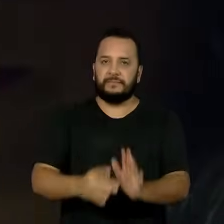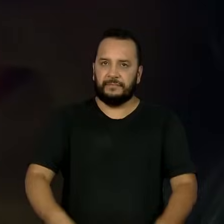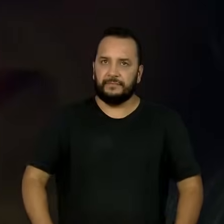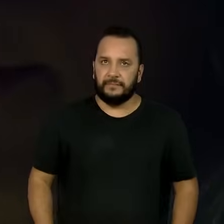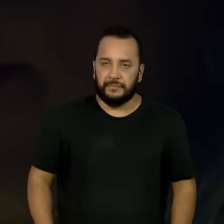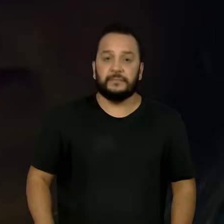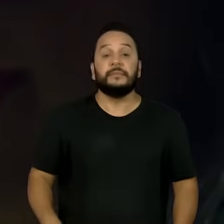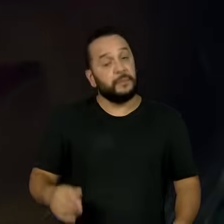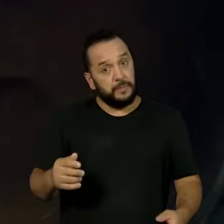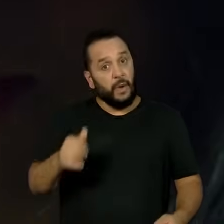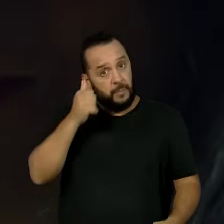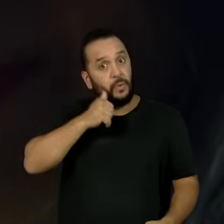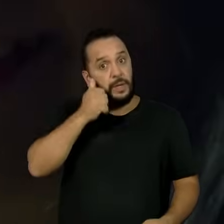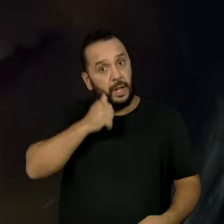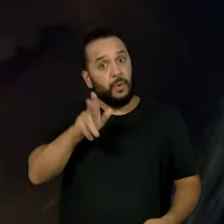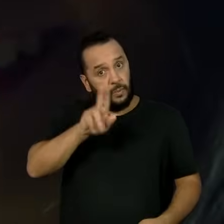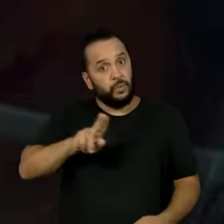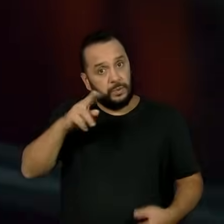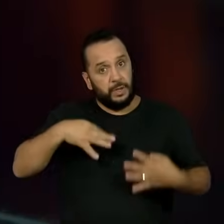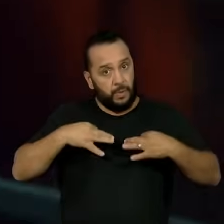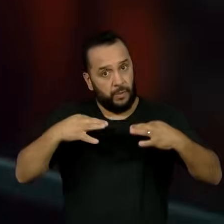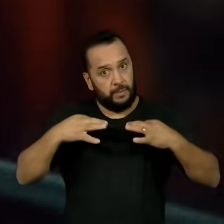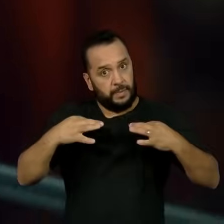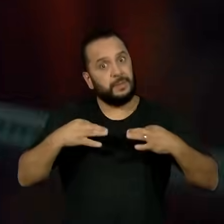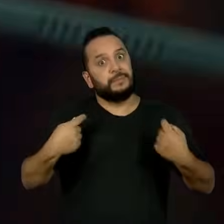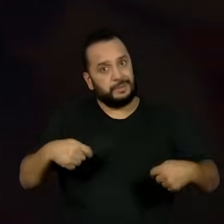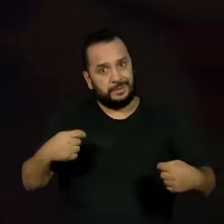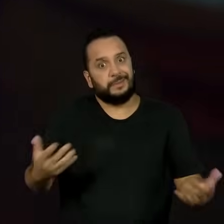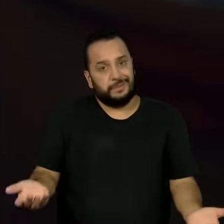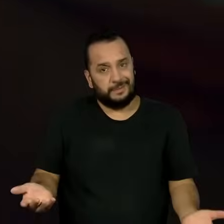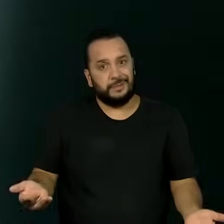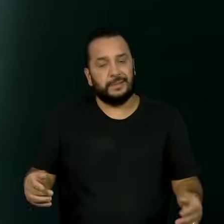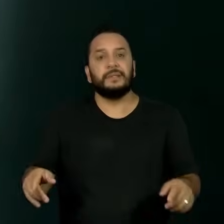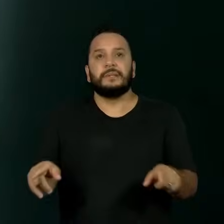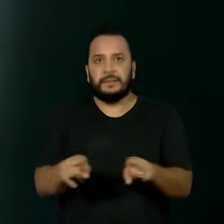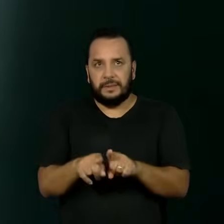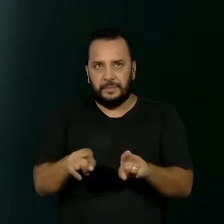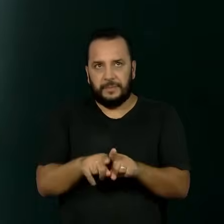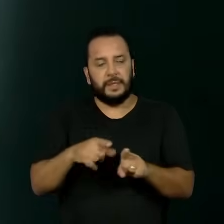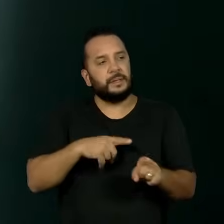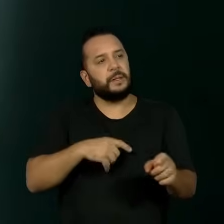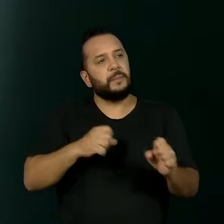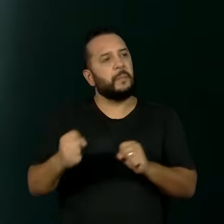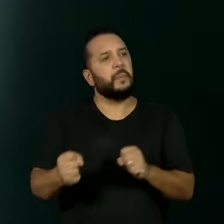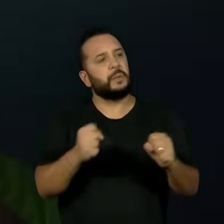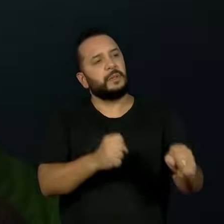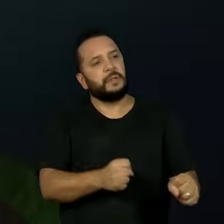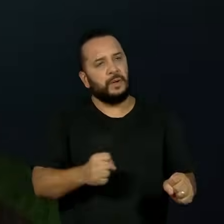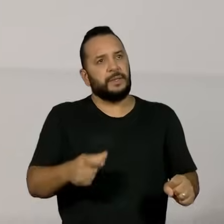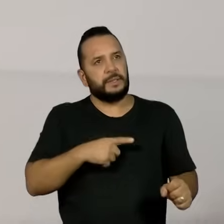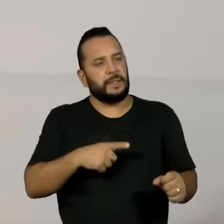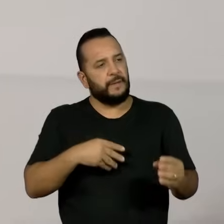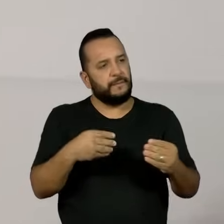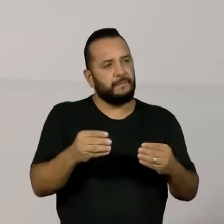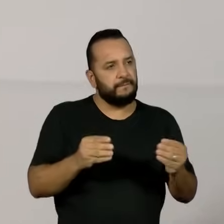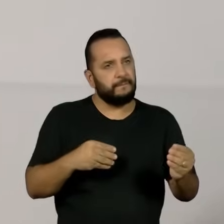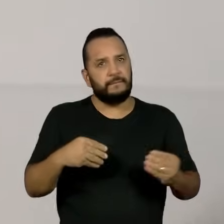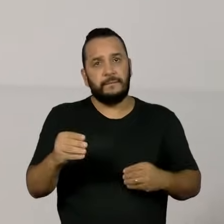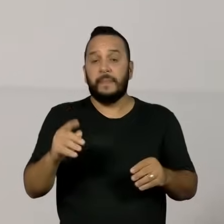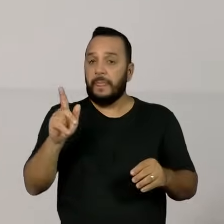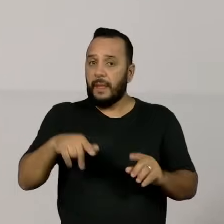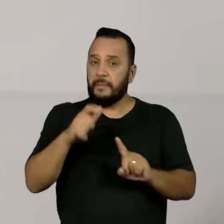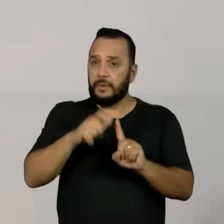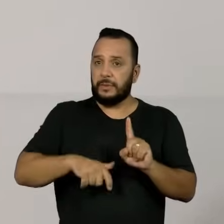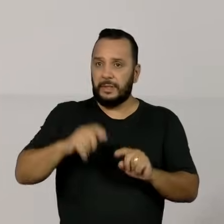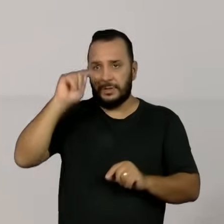teria roupa, né? Pra começar. Jogo de cintura, tem que ser poderosa. Ela seria uma personagem negra